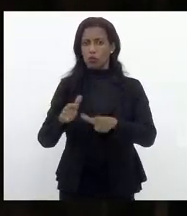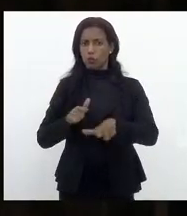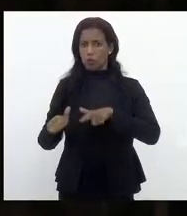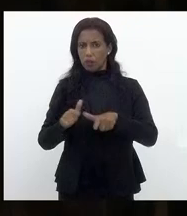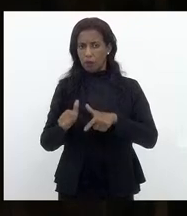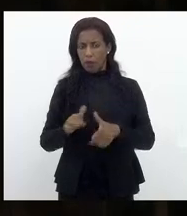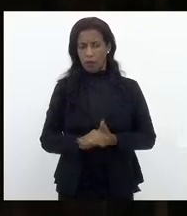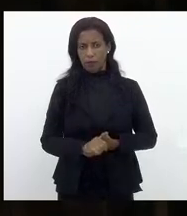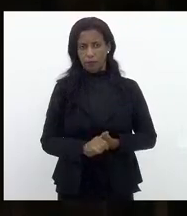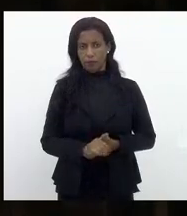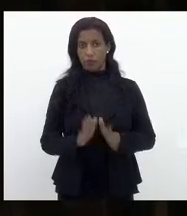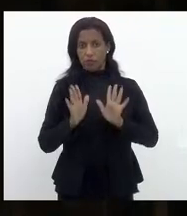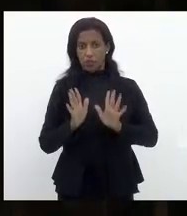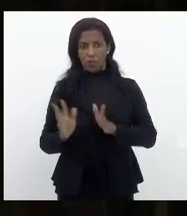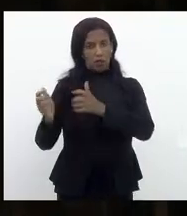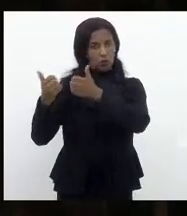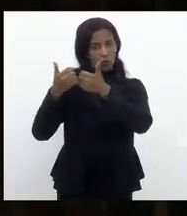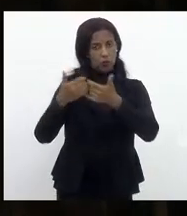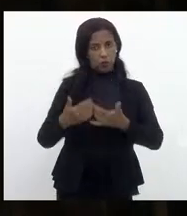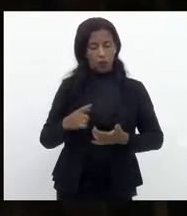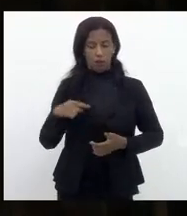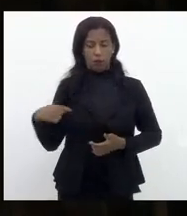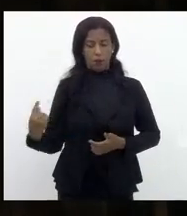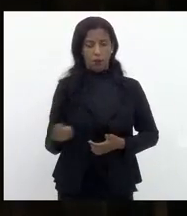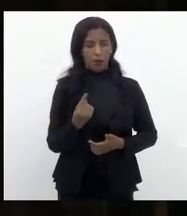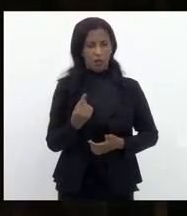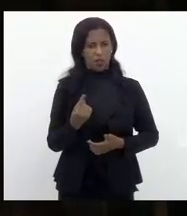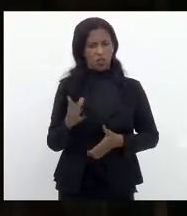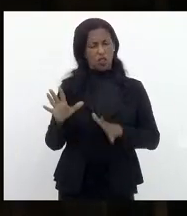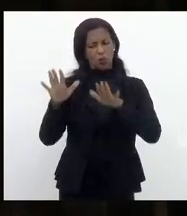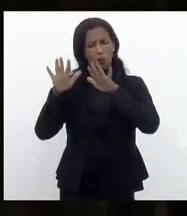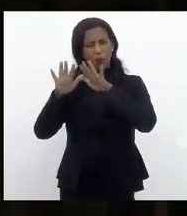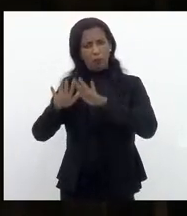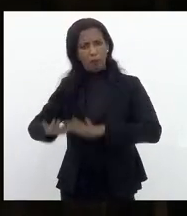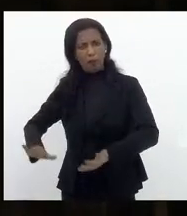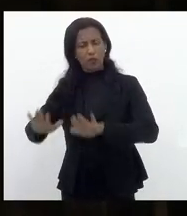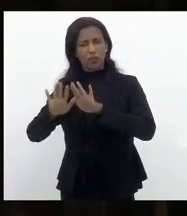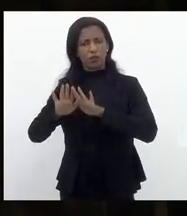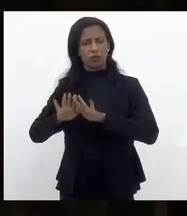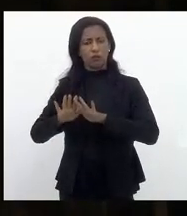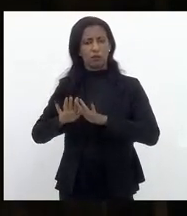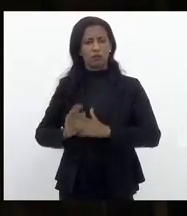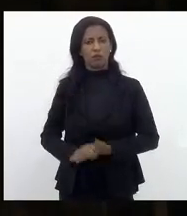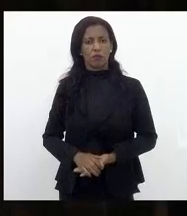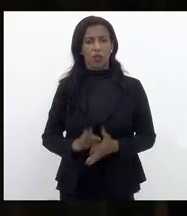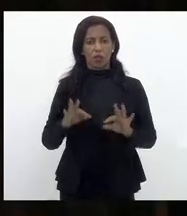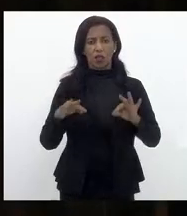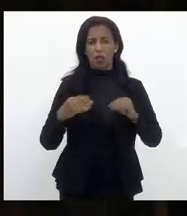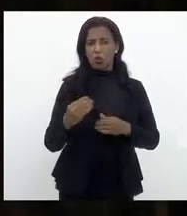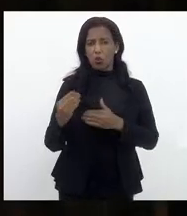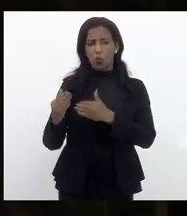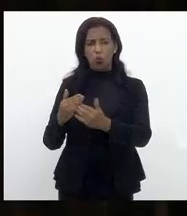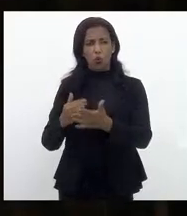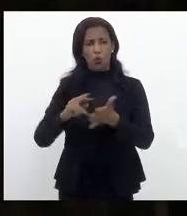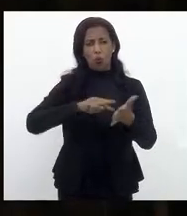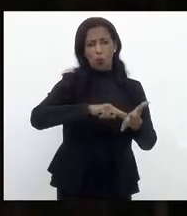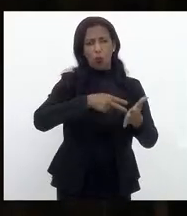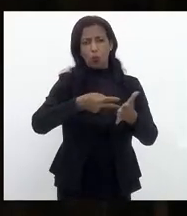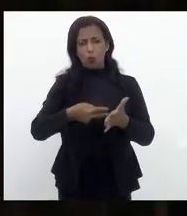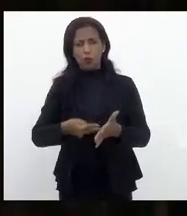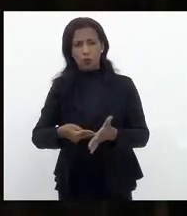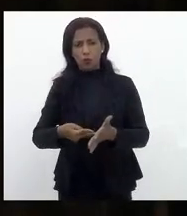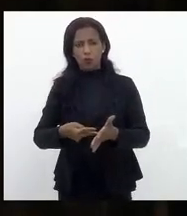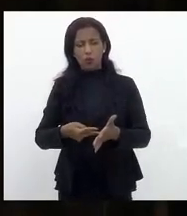os trabalhos já está definido para que a gente coloca uma pá de cal nessa discussão que toda e qualquer alteração